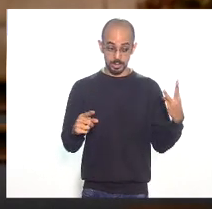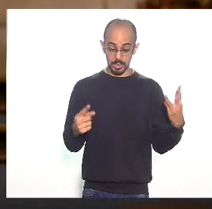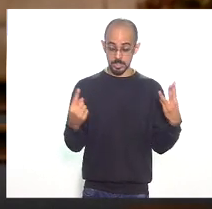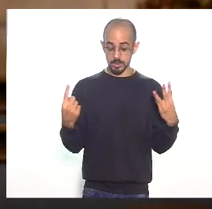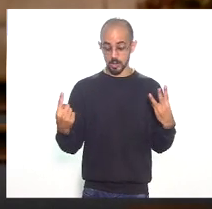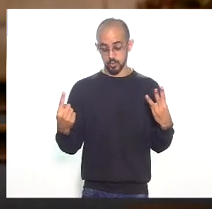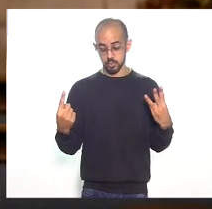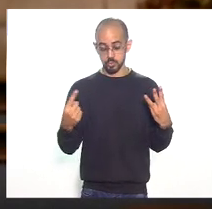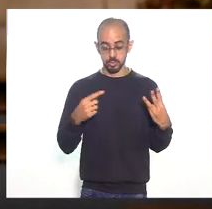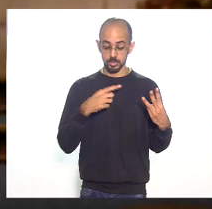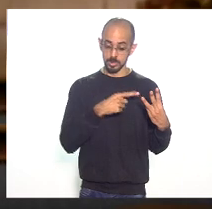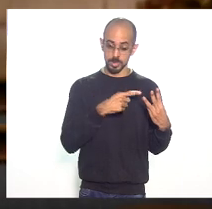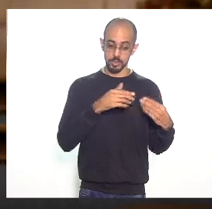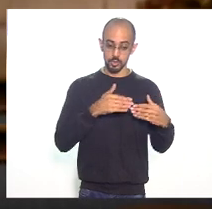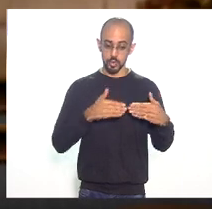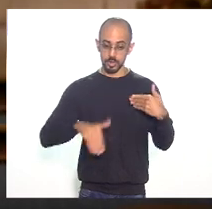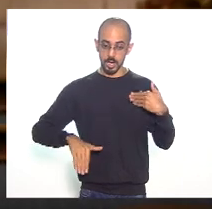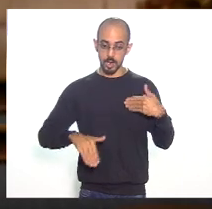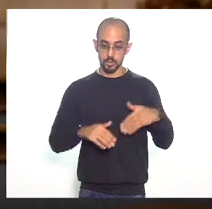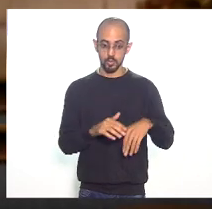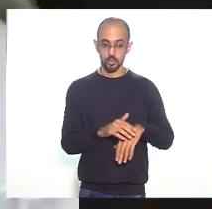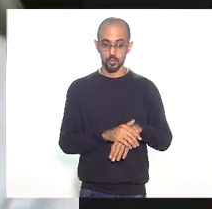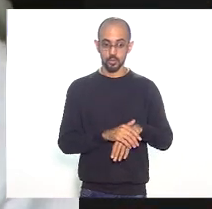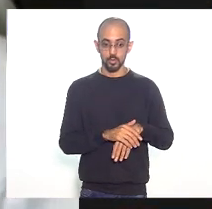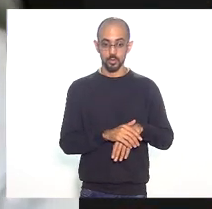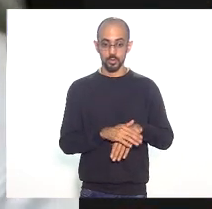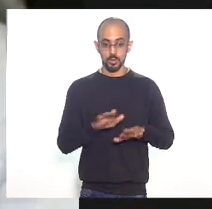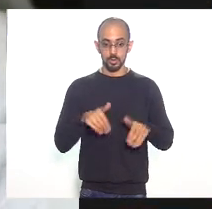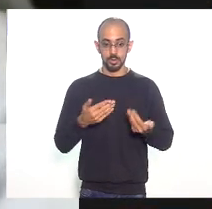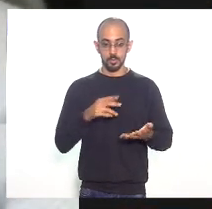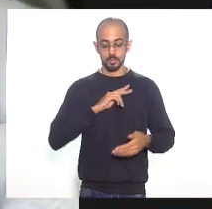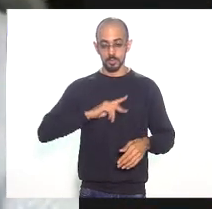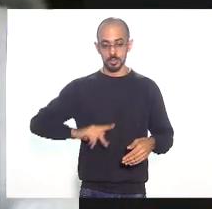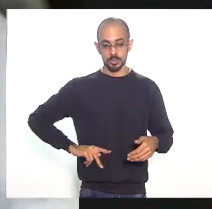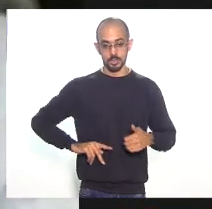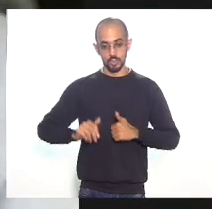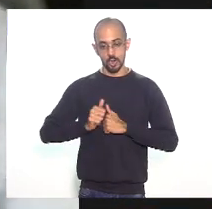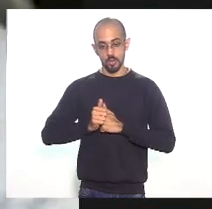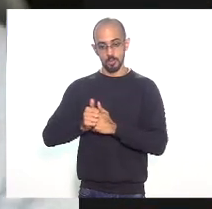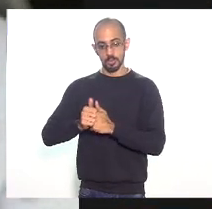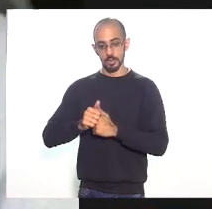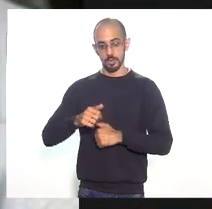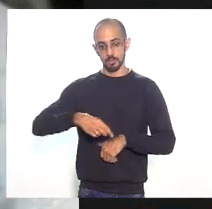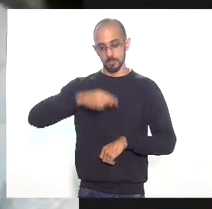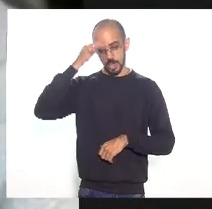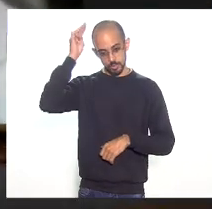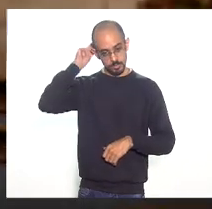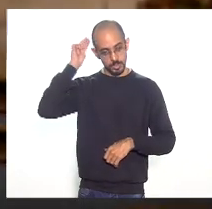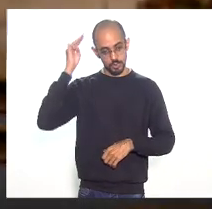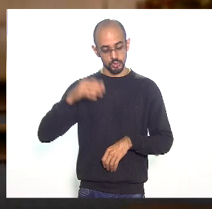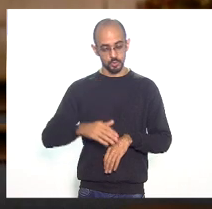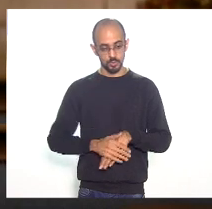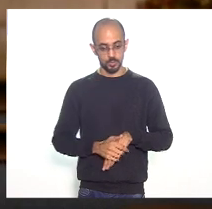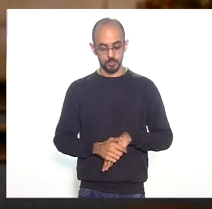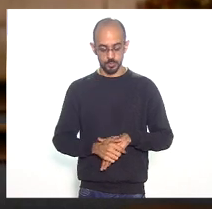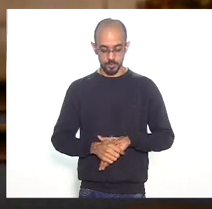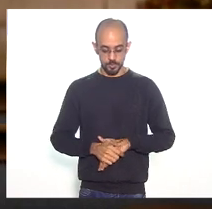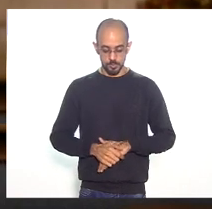contrário. Presidente, acompanha o voto do relator Márcio Pacheco. 3 a 2.